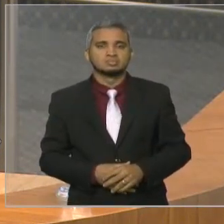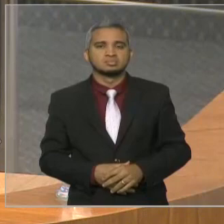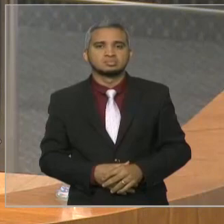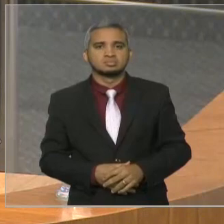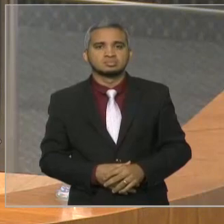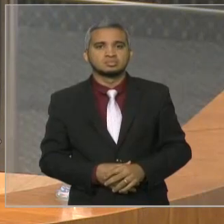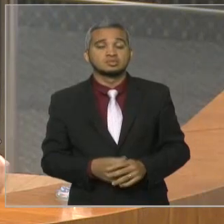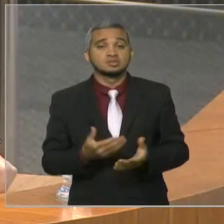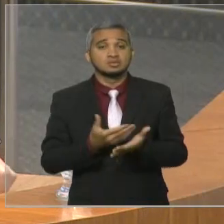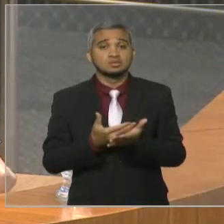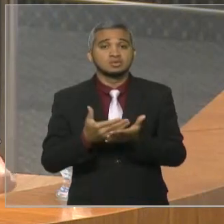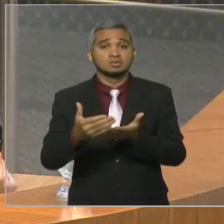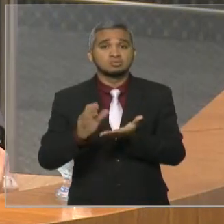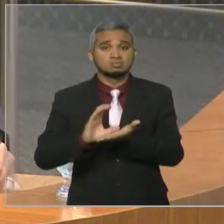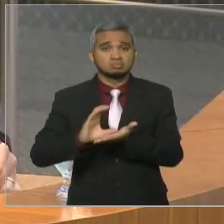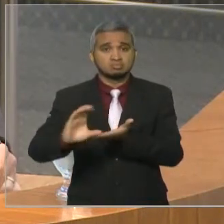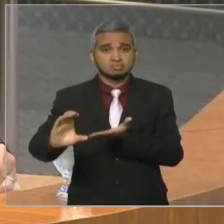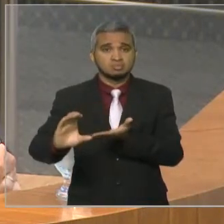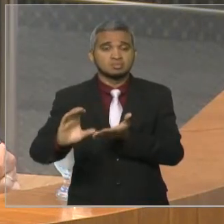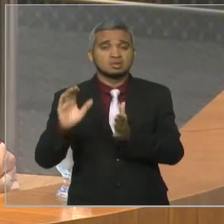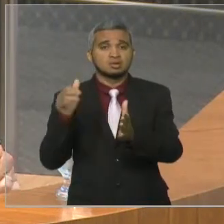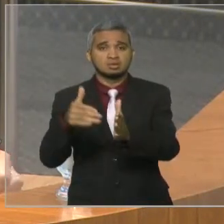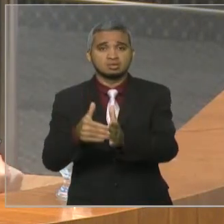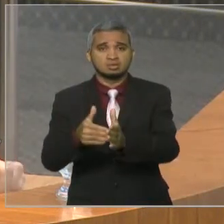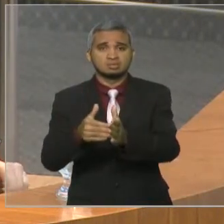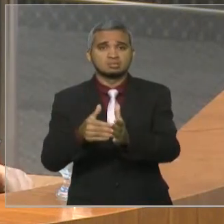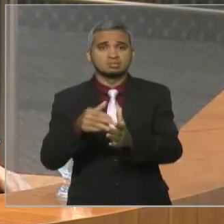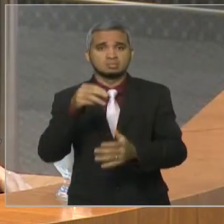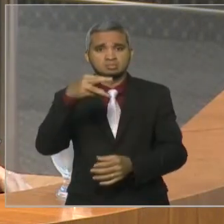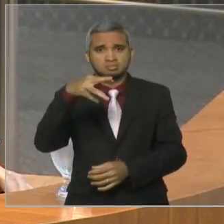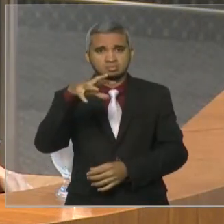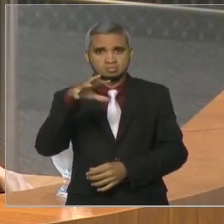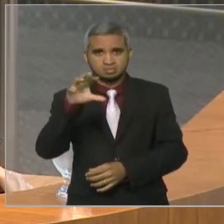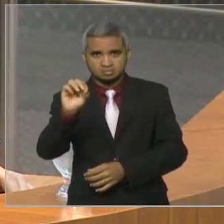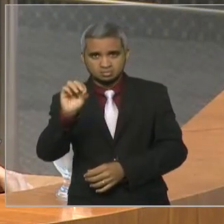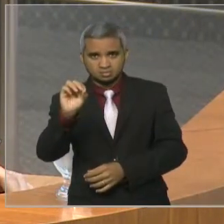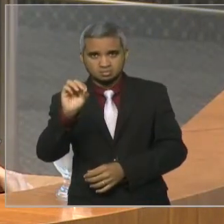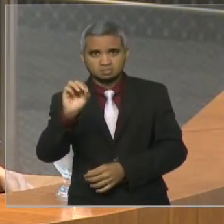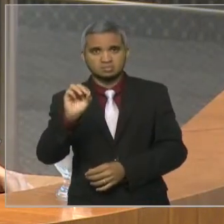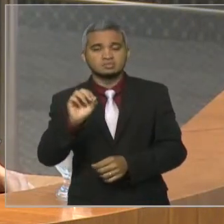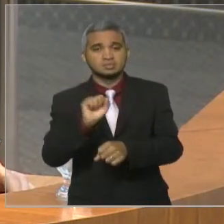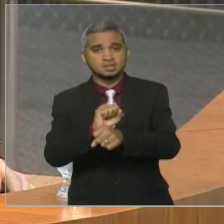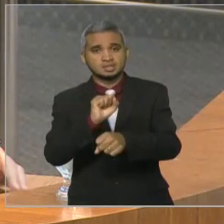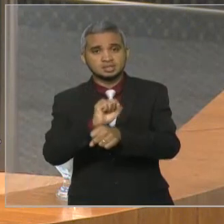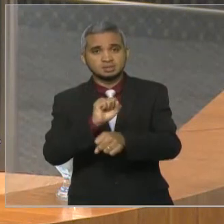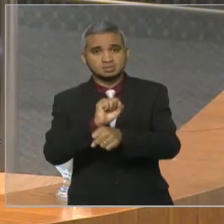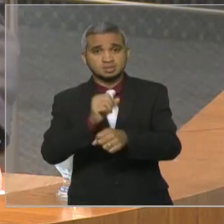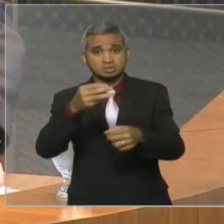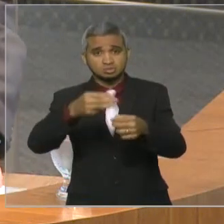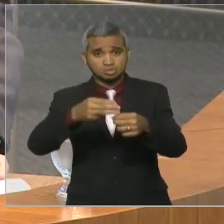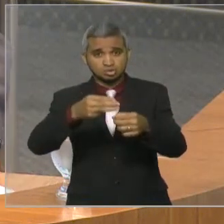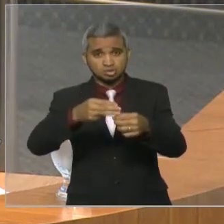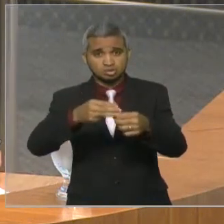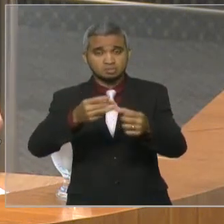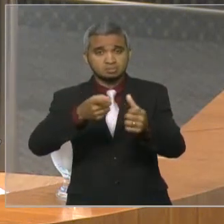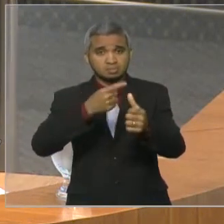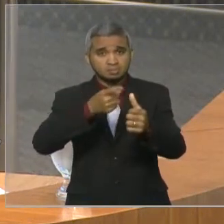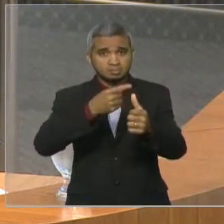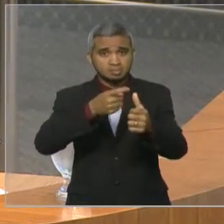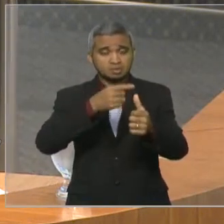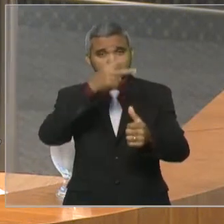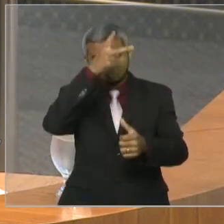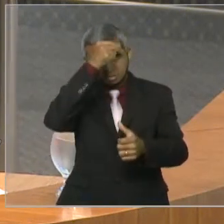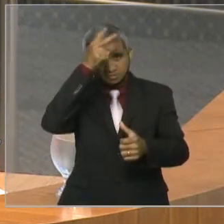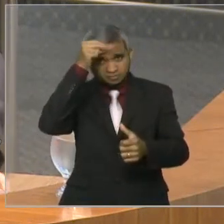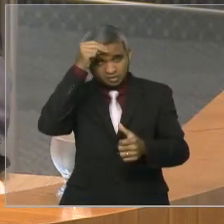até o mês seguinte, para que sejam feitos todos os municípios que fizeram adesão, como inclusive estabelece a